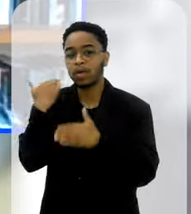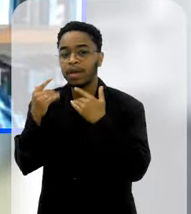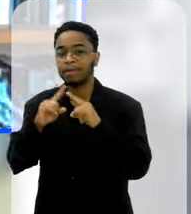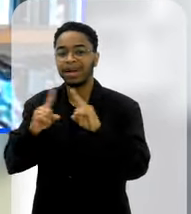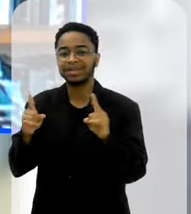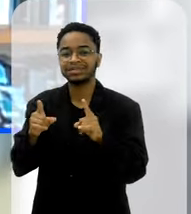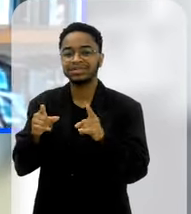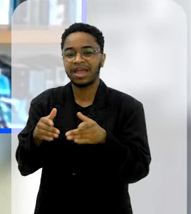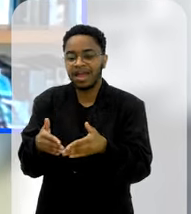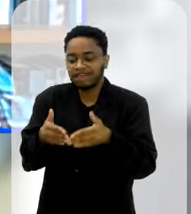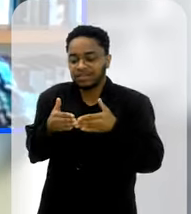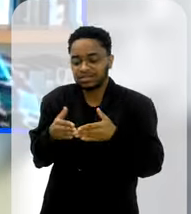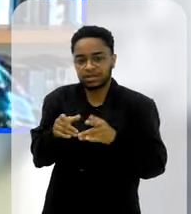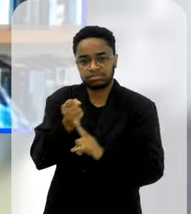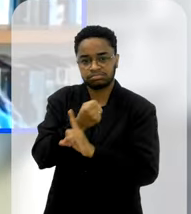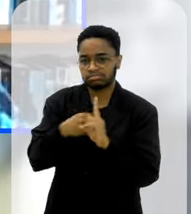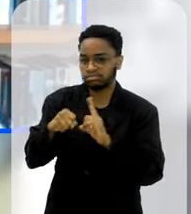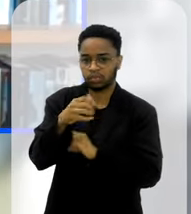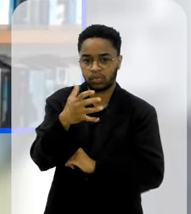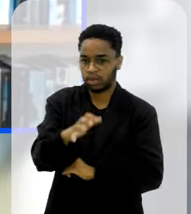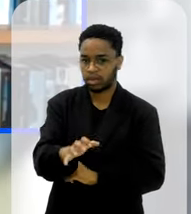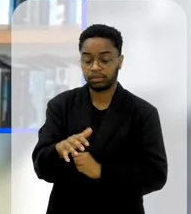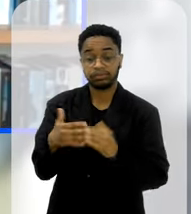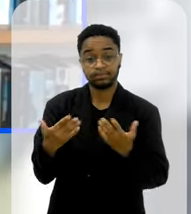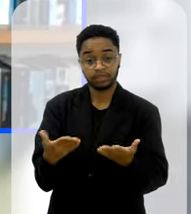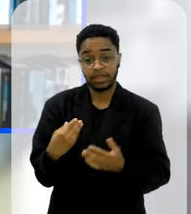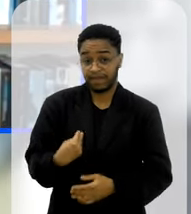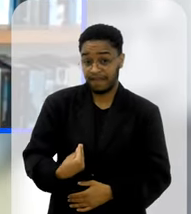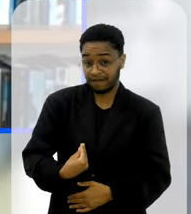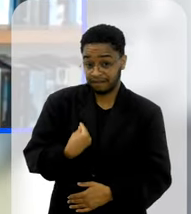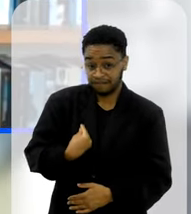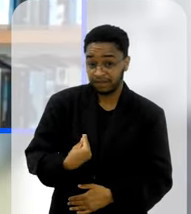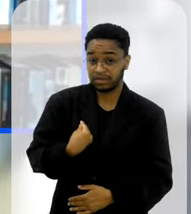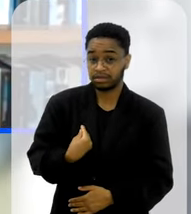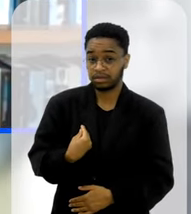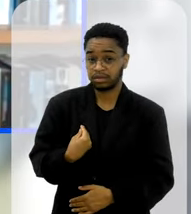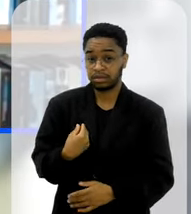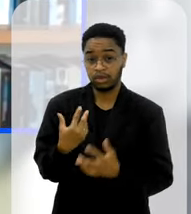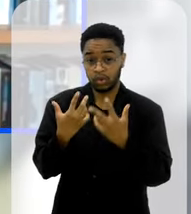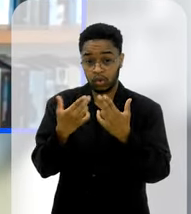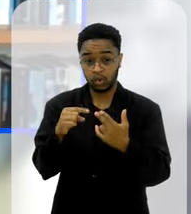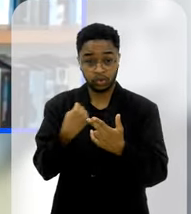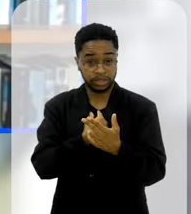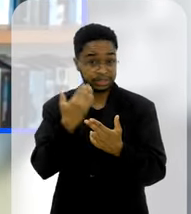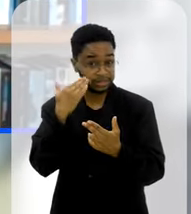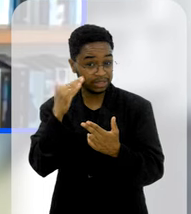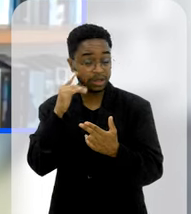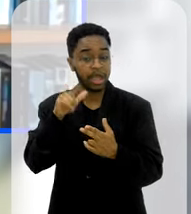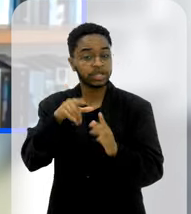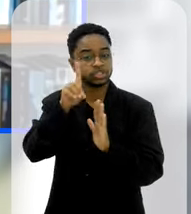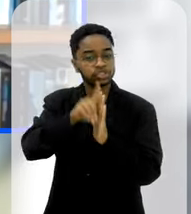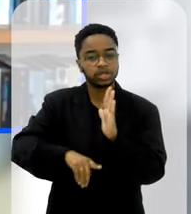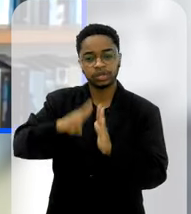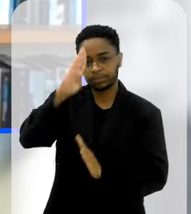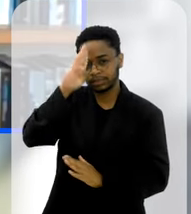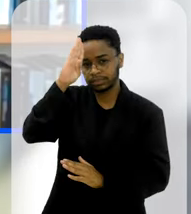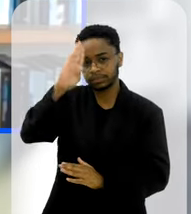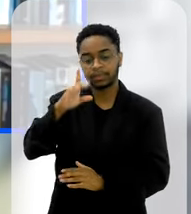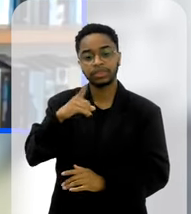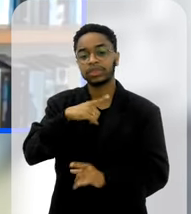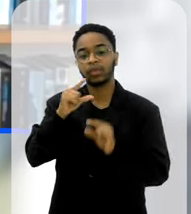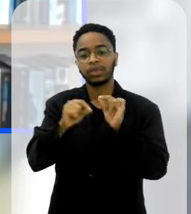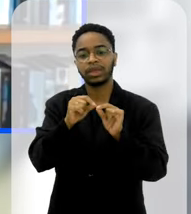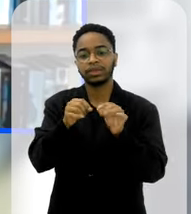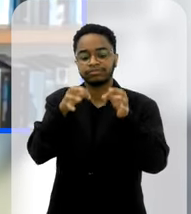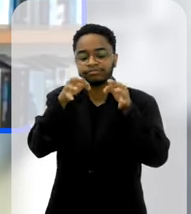muito velho, deteriorado, afastado do convívio social. Então, a vida como nós a concebemos como um